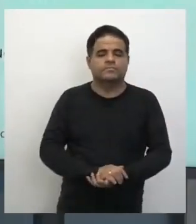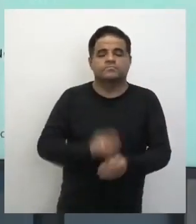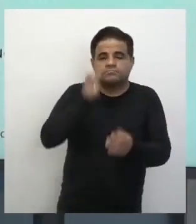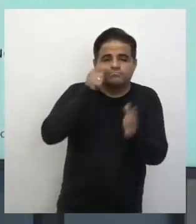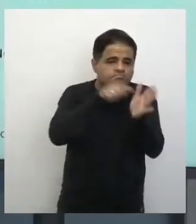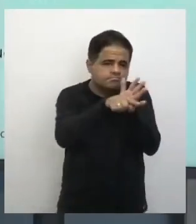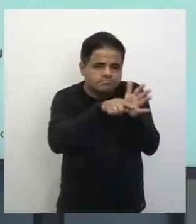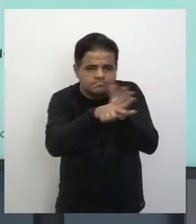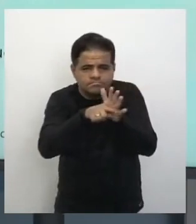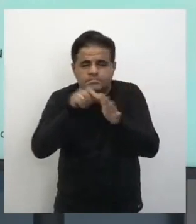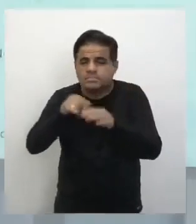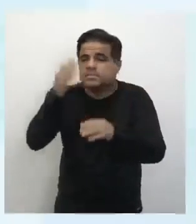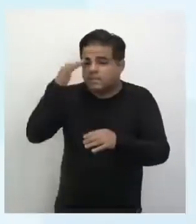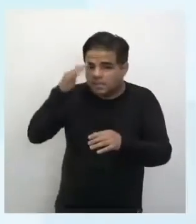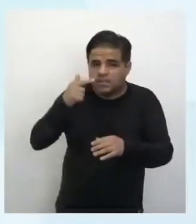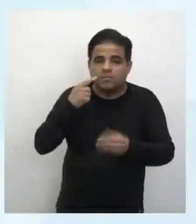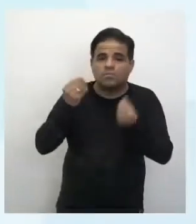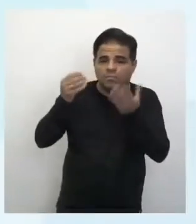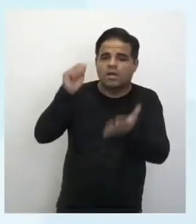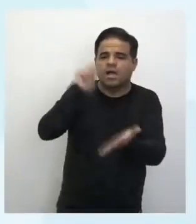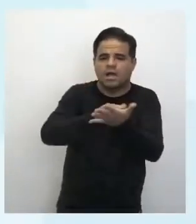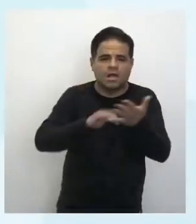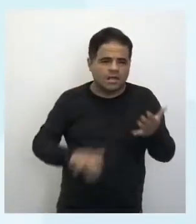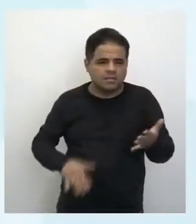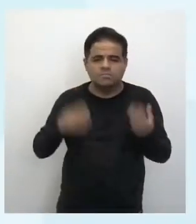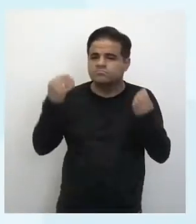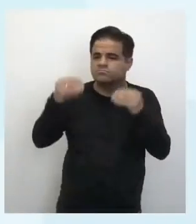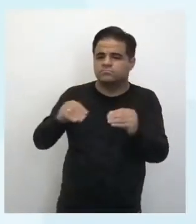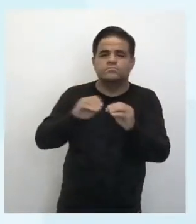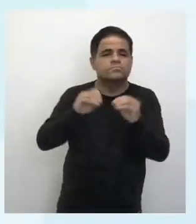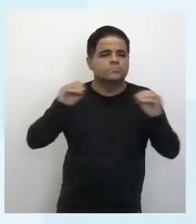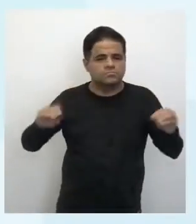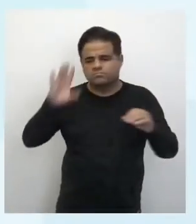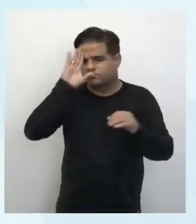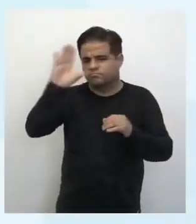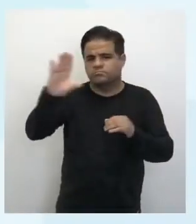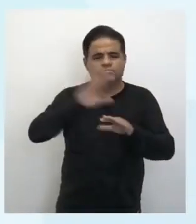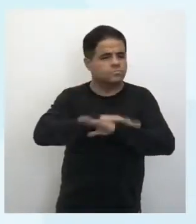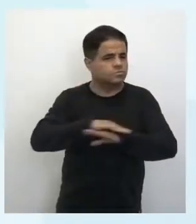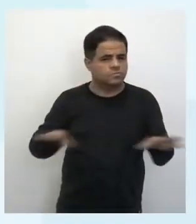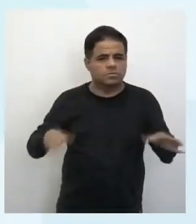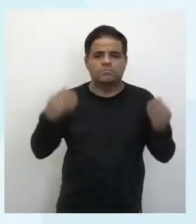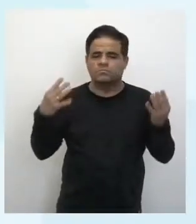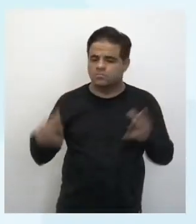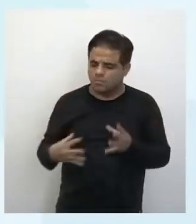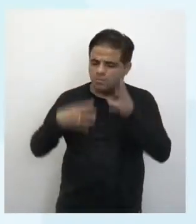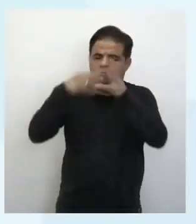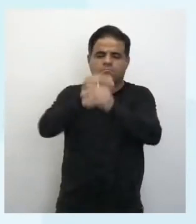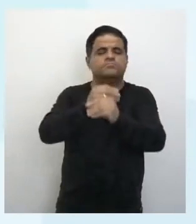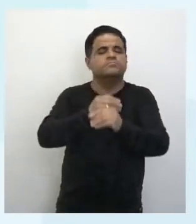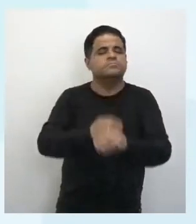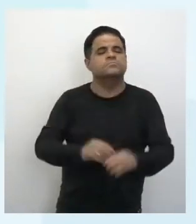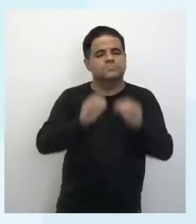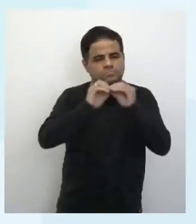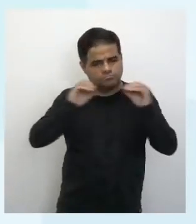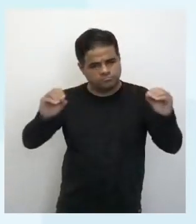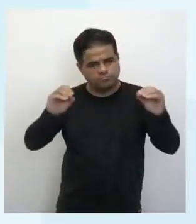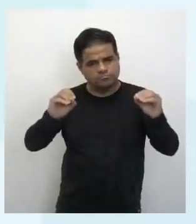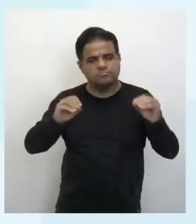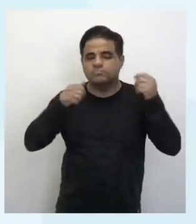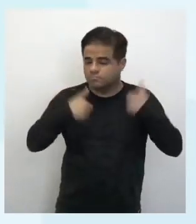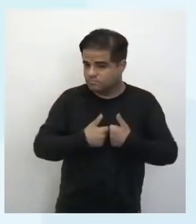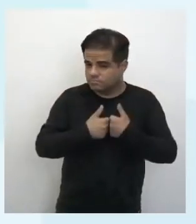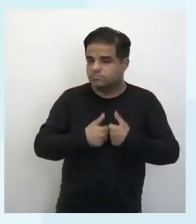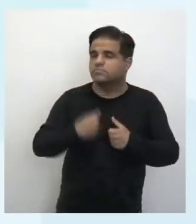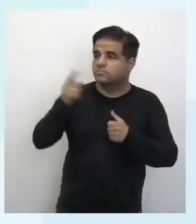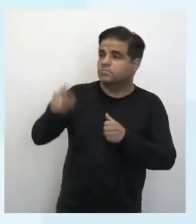se eles entenderam, eu coloquei essa atividade agora em que eu só coloquei a oração principal. Eles têm que complementar com as orações subordinadas substantivas. Então